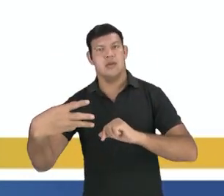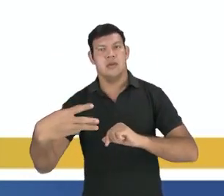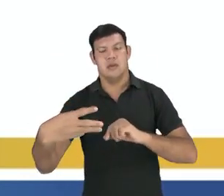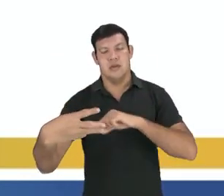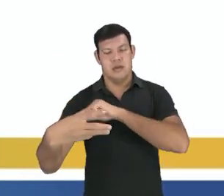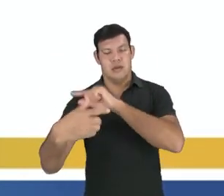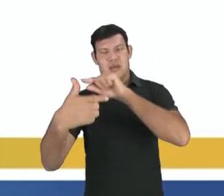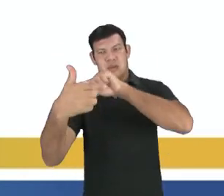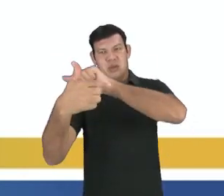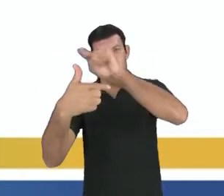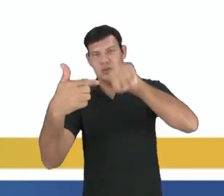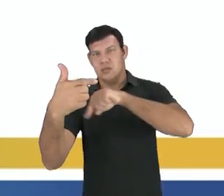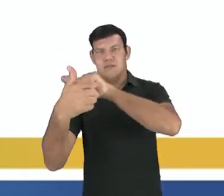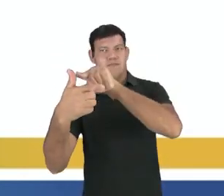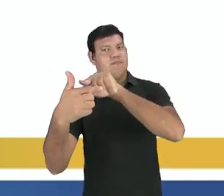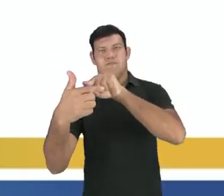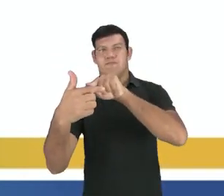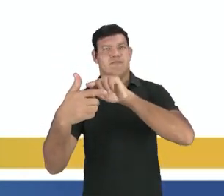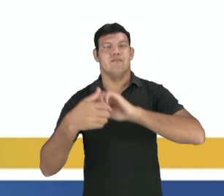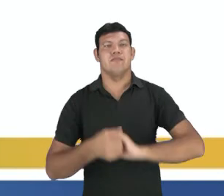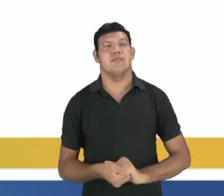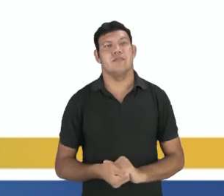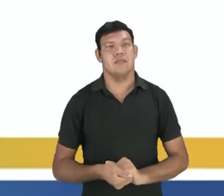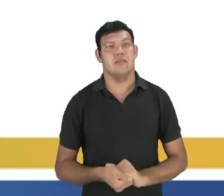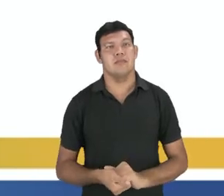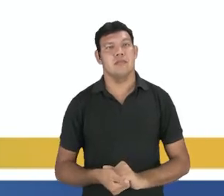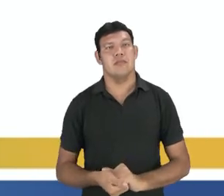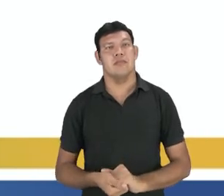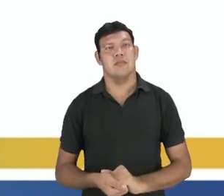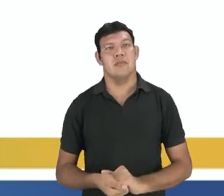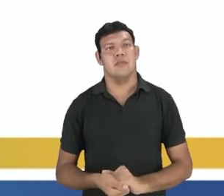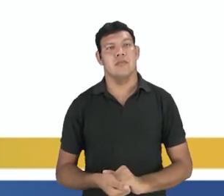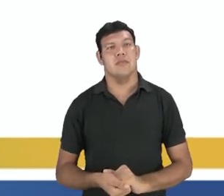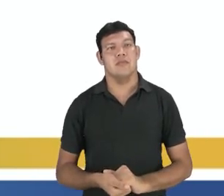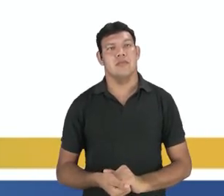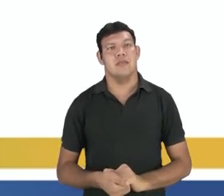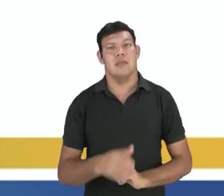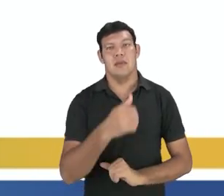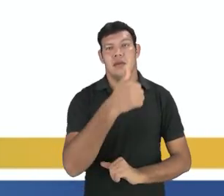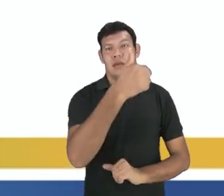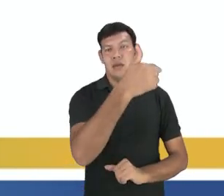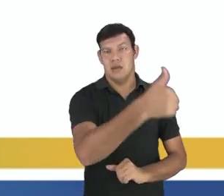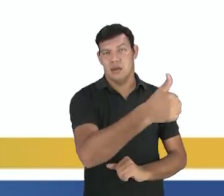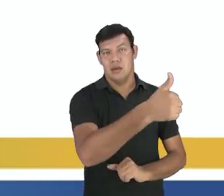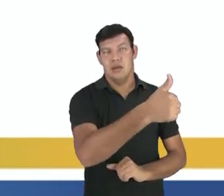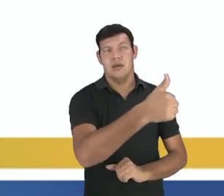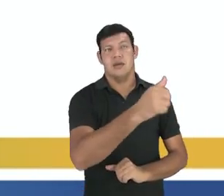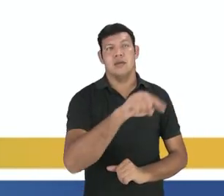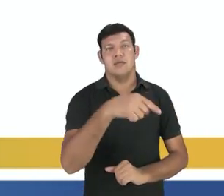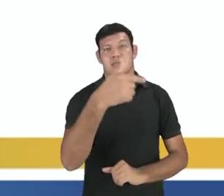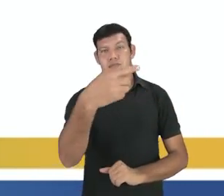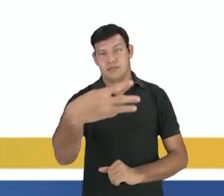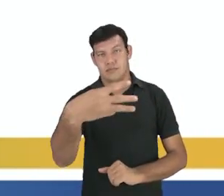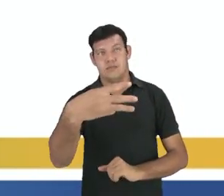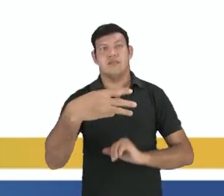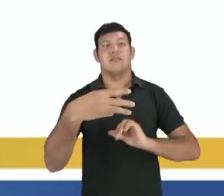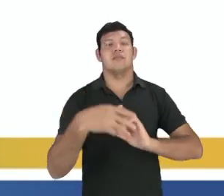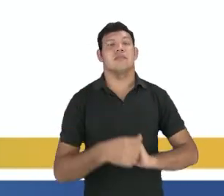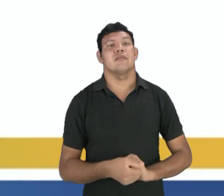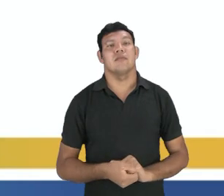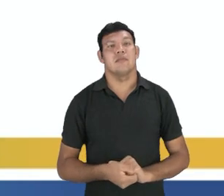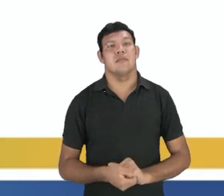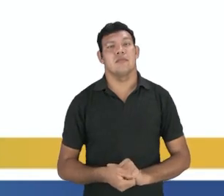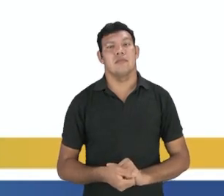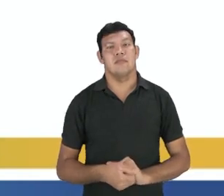destacar esse 2 porque ele só dividiu o 2, não dividiu o 3. Bom, o 2 já ficou unidade, né? Então, eu tenho aqui, repetir o